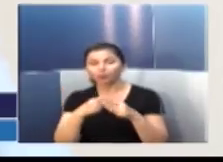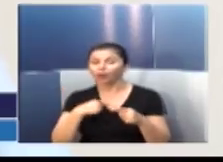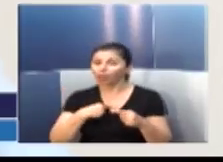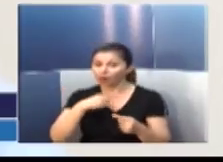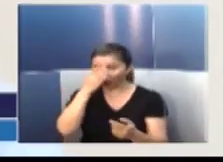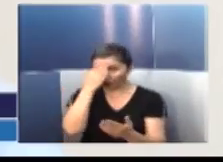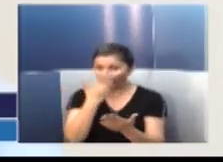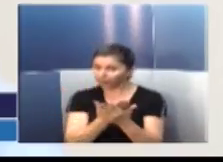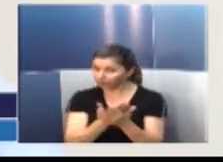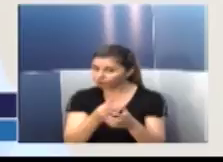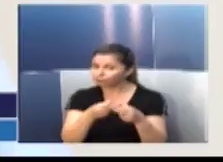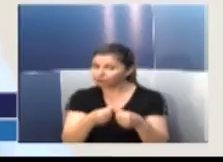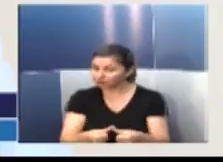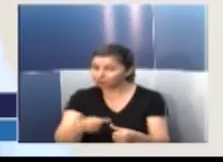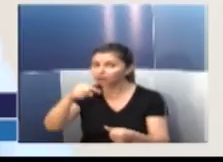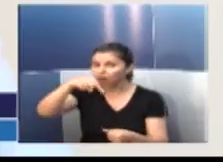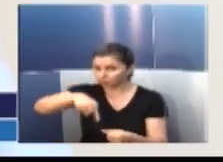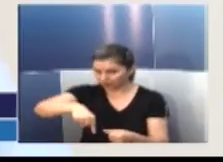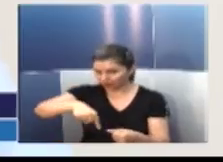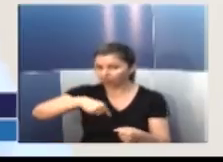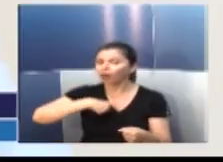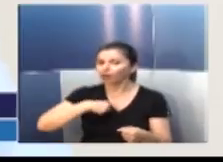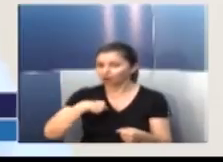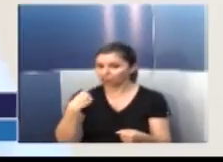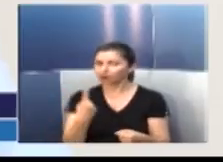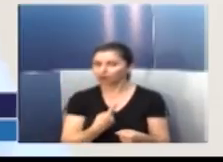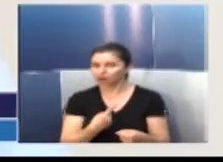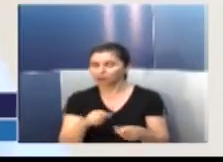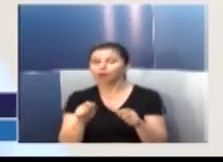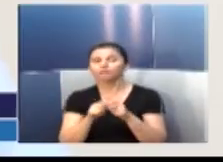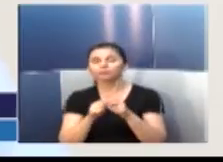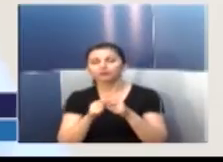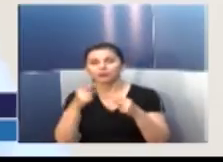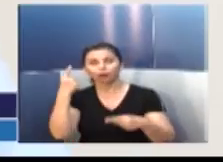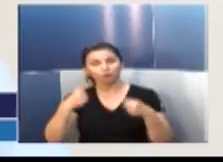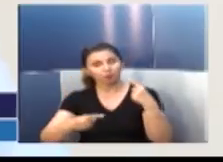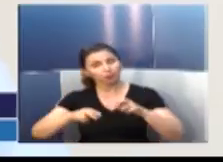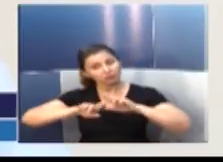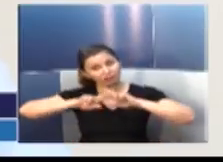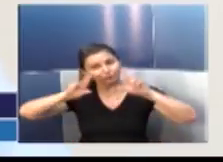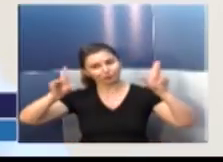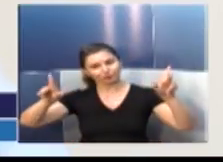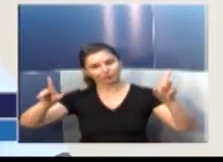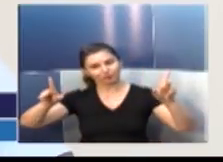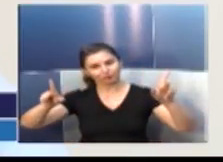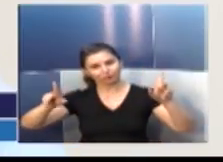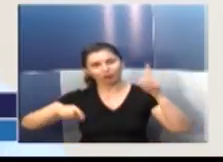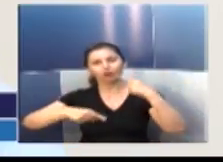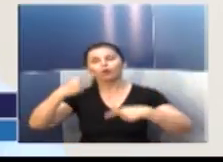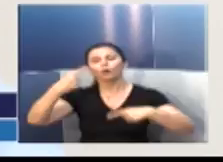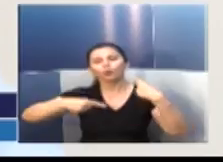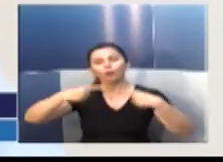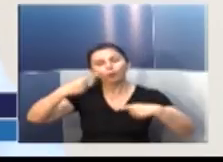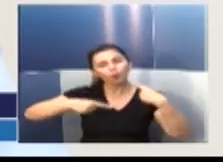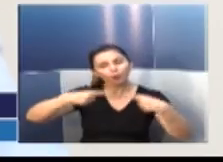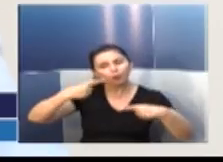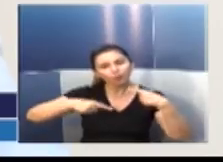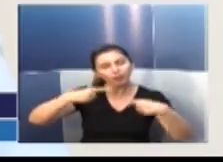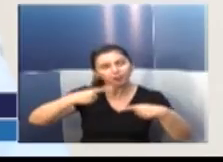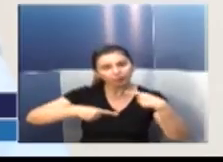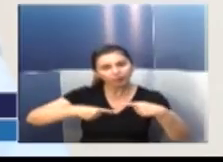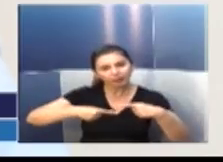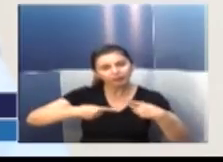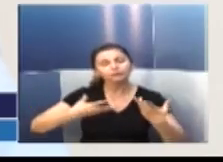nós estamos aqui, e eu me incluo, para fazermos uma política diferente, uma política que vai de encontro aos anseios